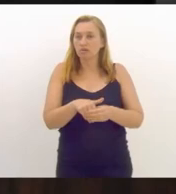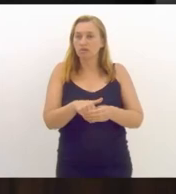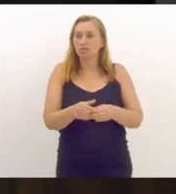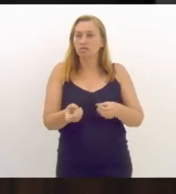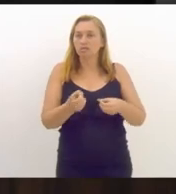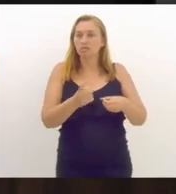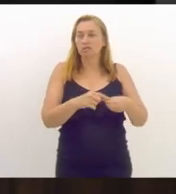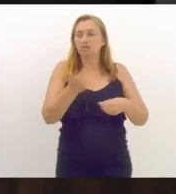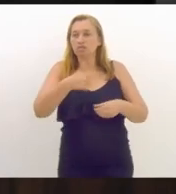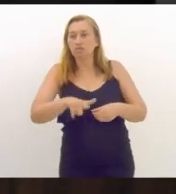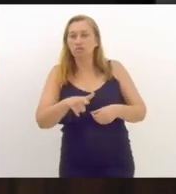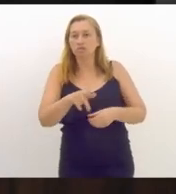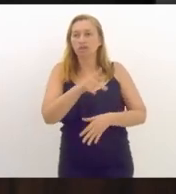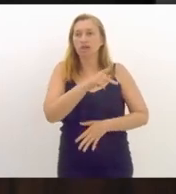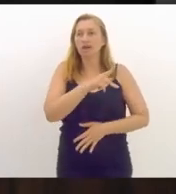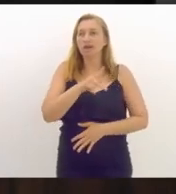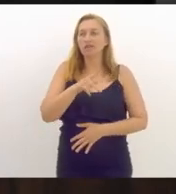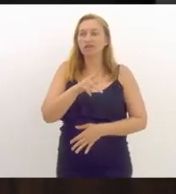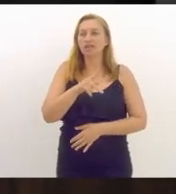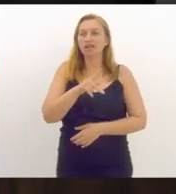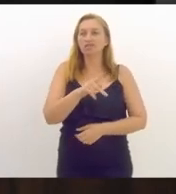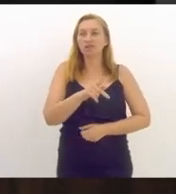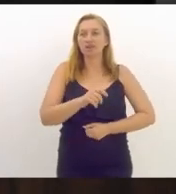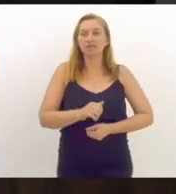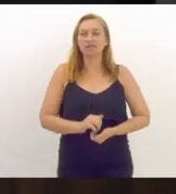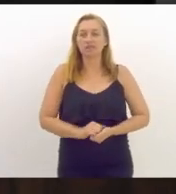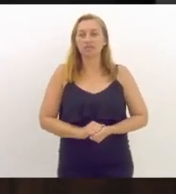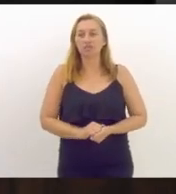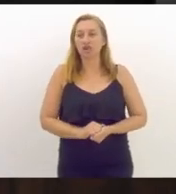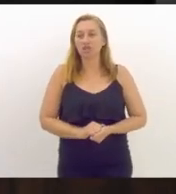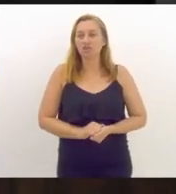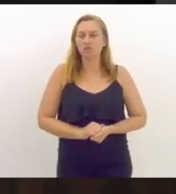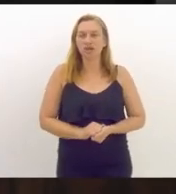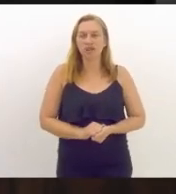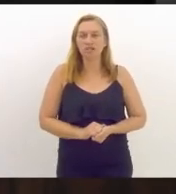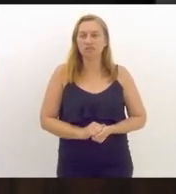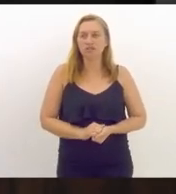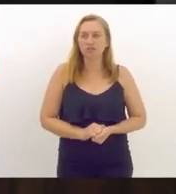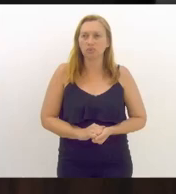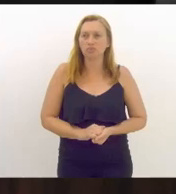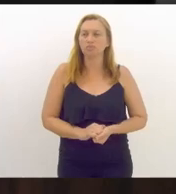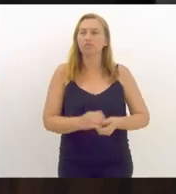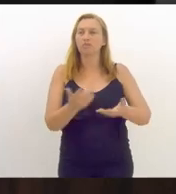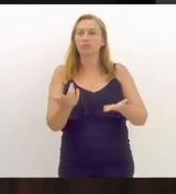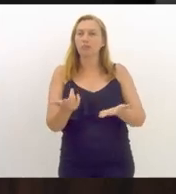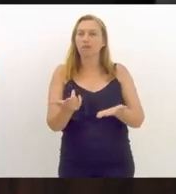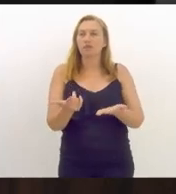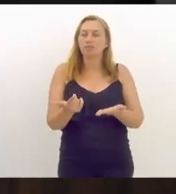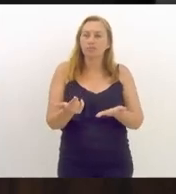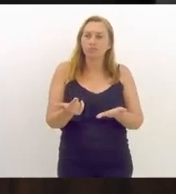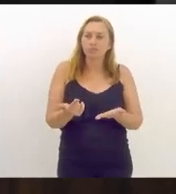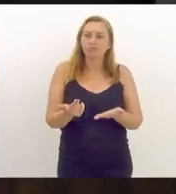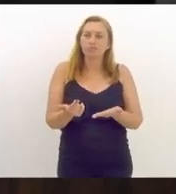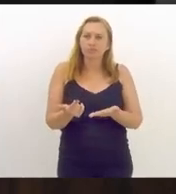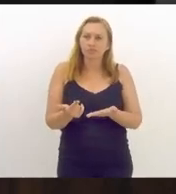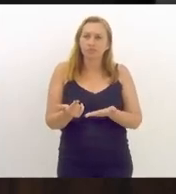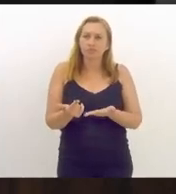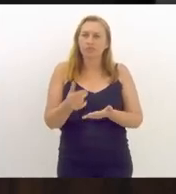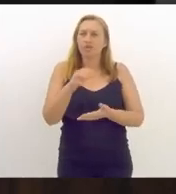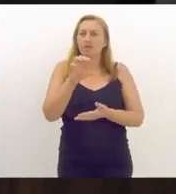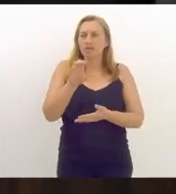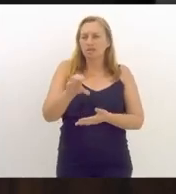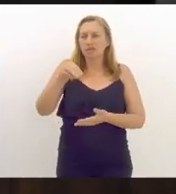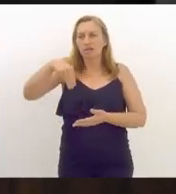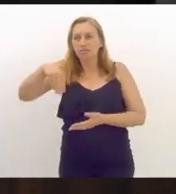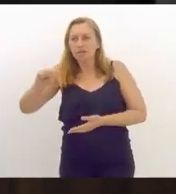os prefeitos vão sofrer muito porque nós já vimos como eu já disse aqui a pouco arrecadação do ICMS